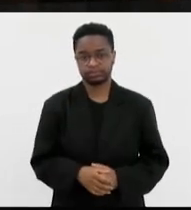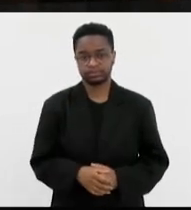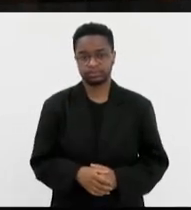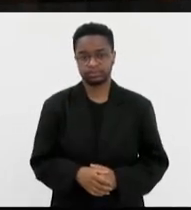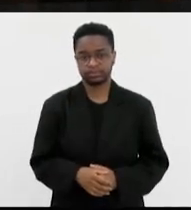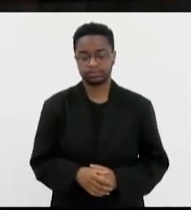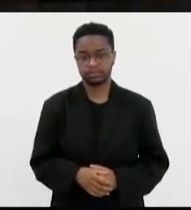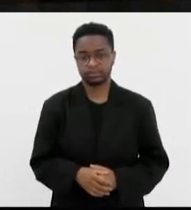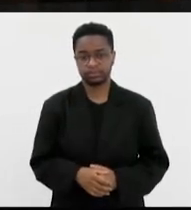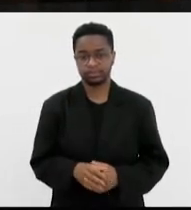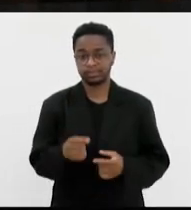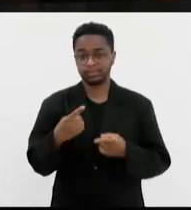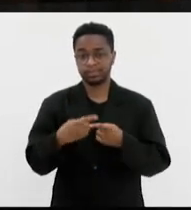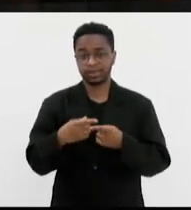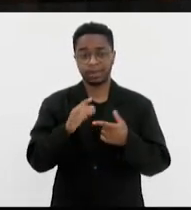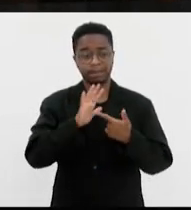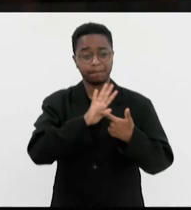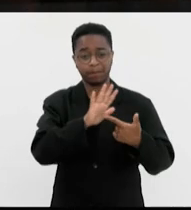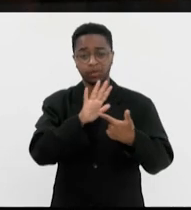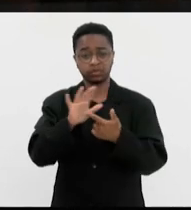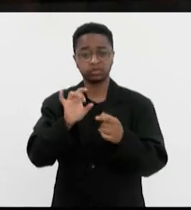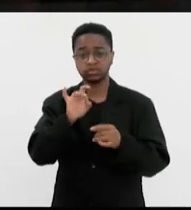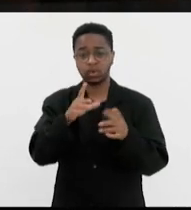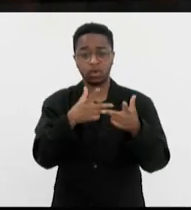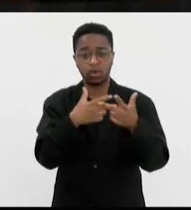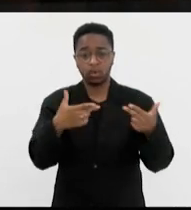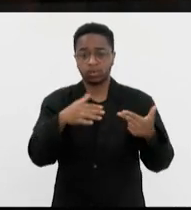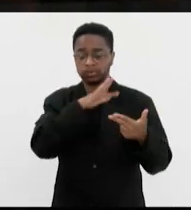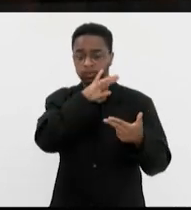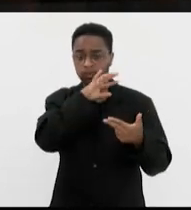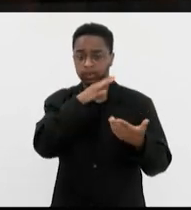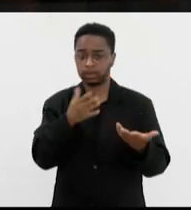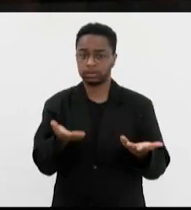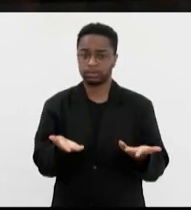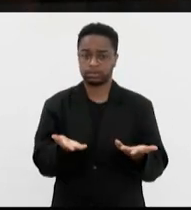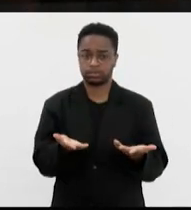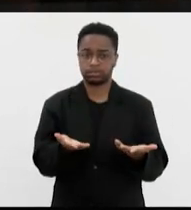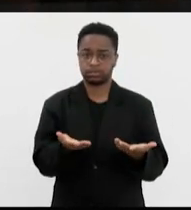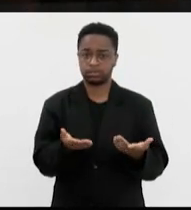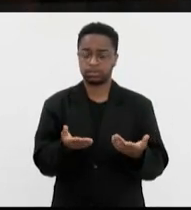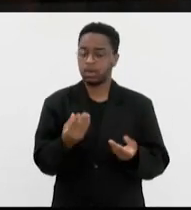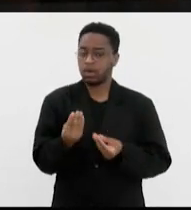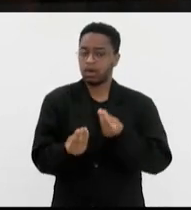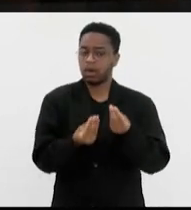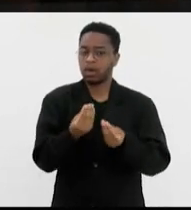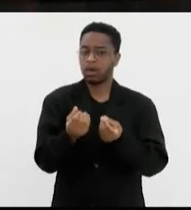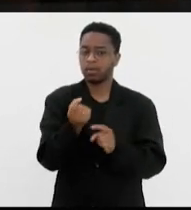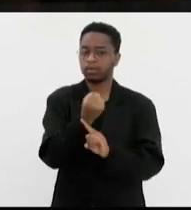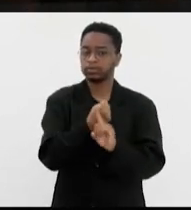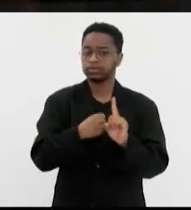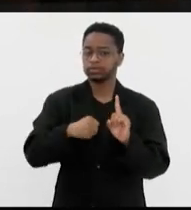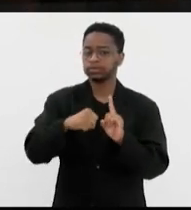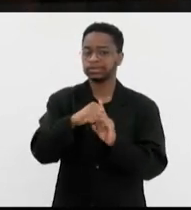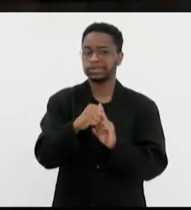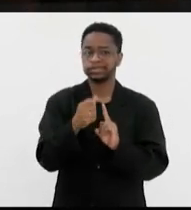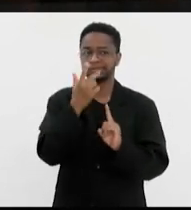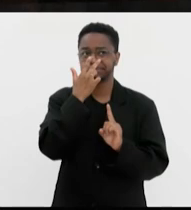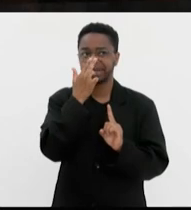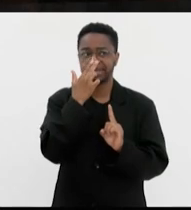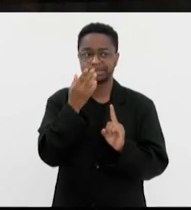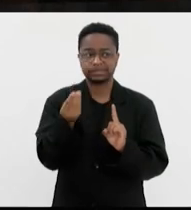que é só desgraça, com uma sociedade